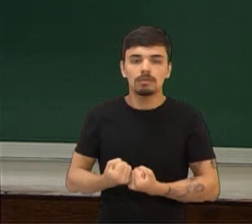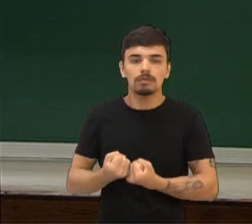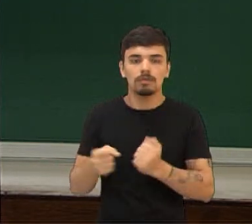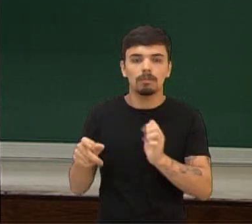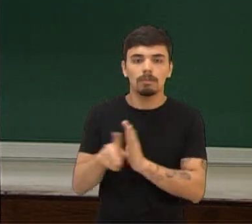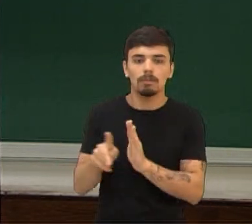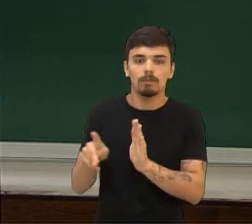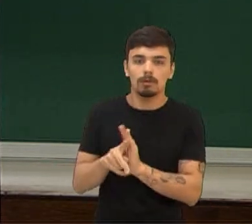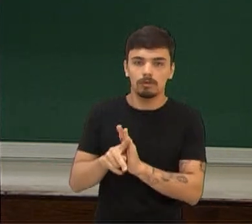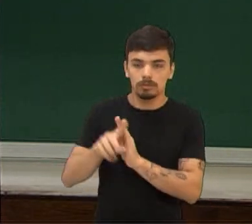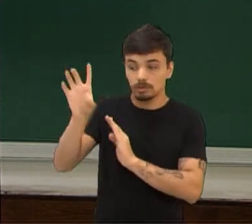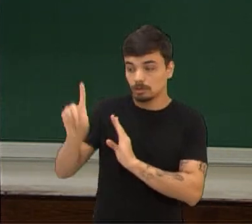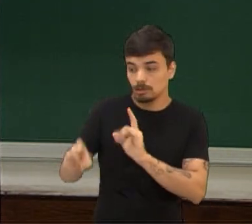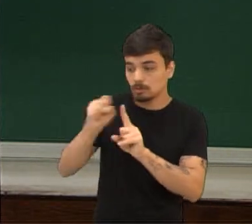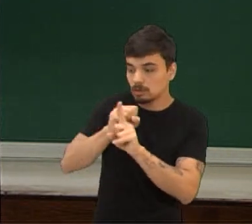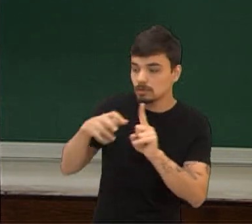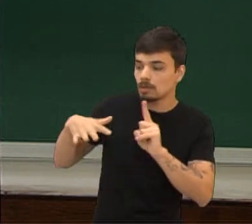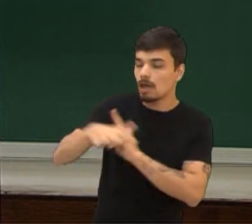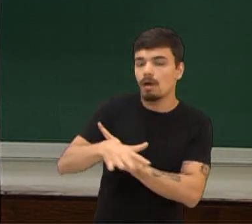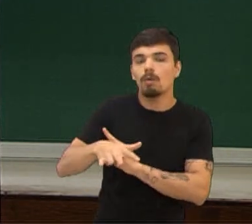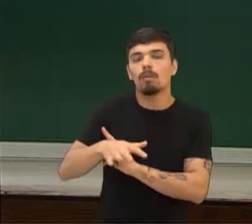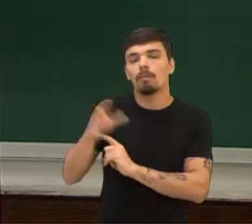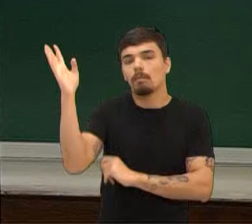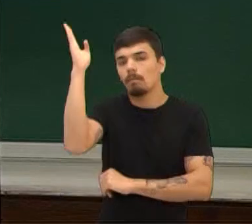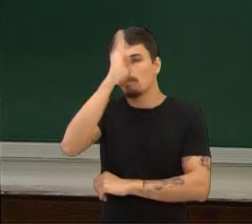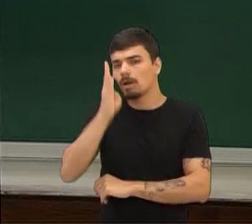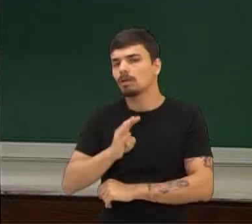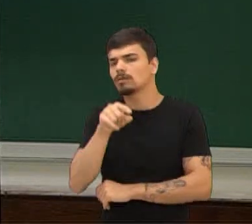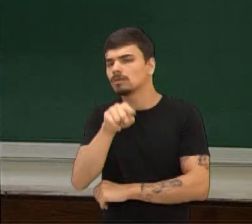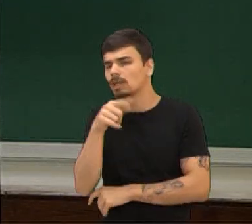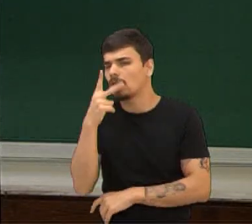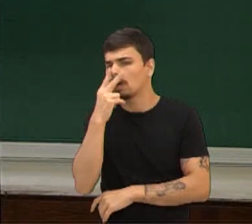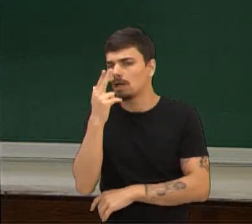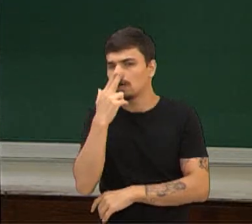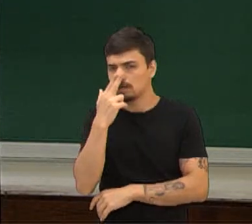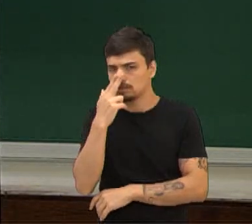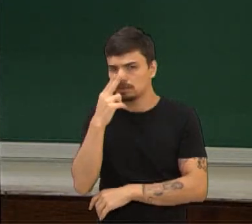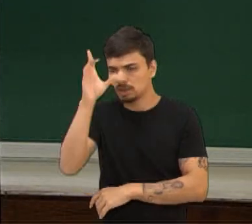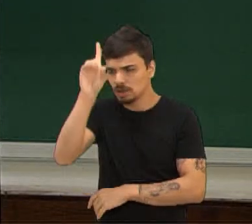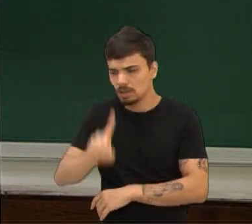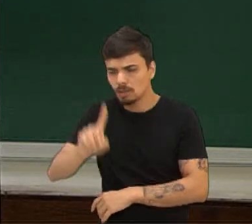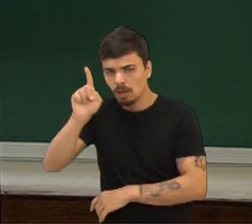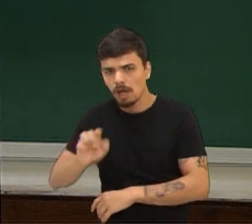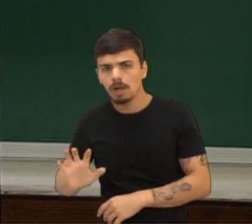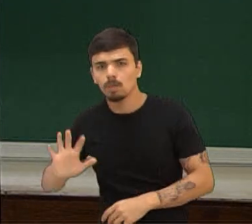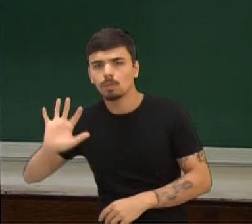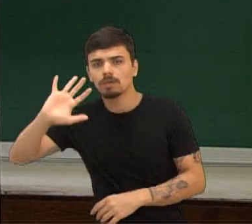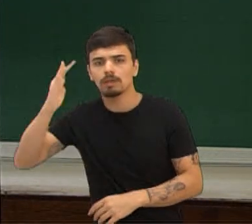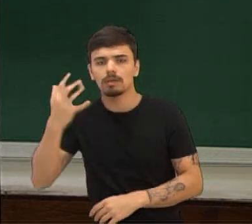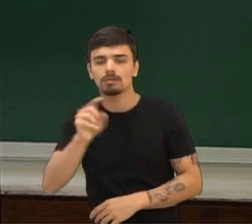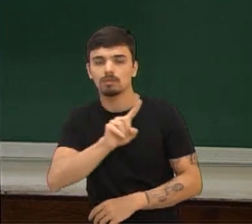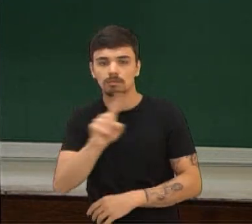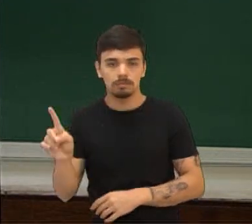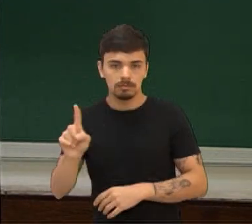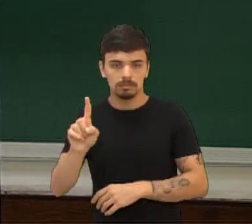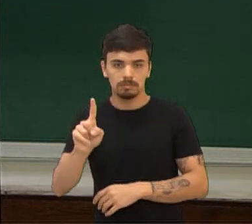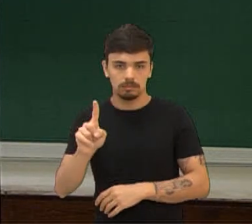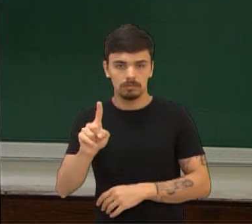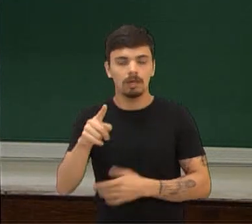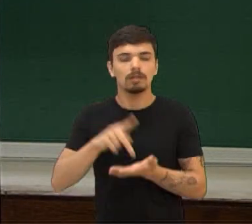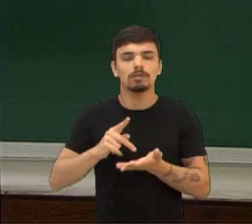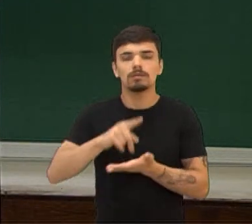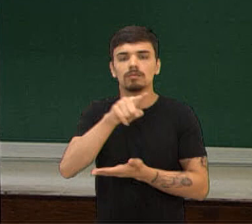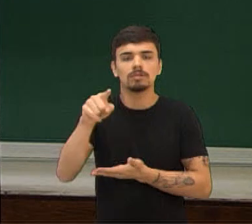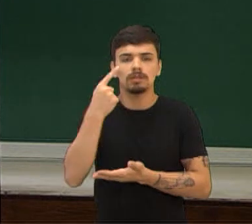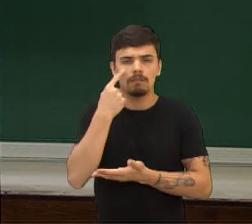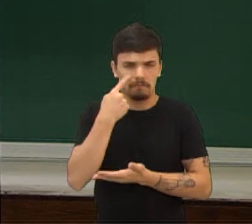dos direitos sociais no Brasil. Será que esses direitos eles se efetivam ou não? Na realidade em que você vive, você vê